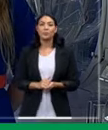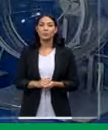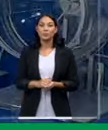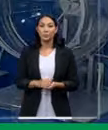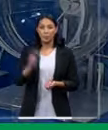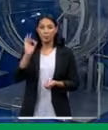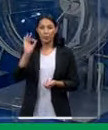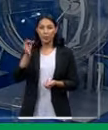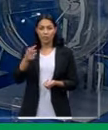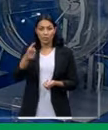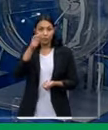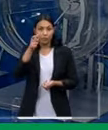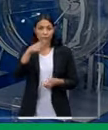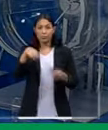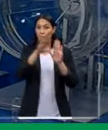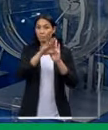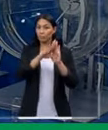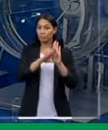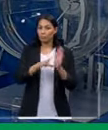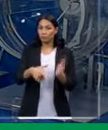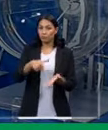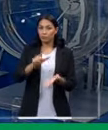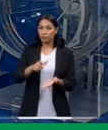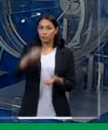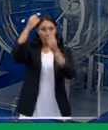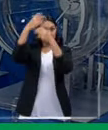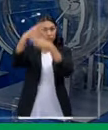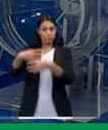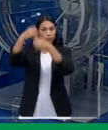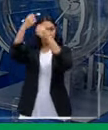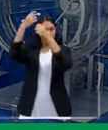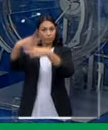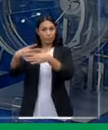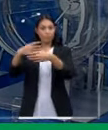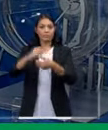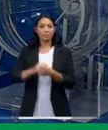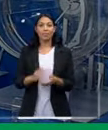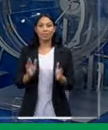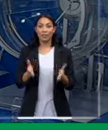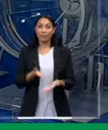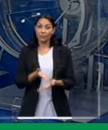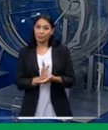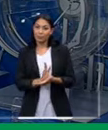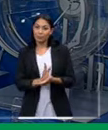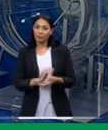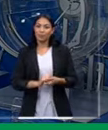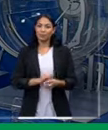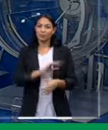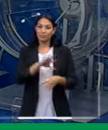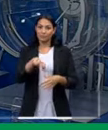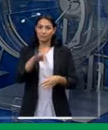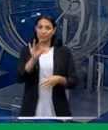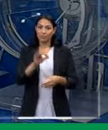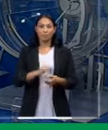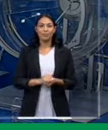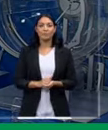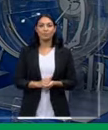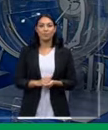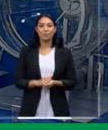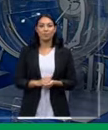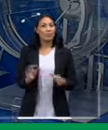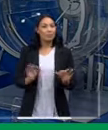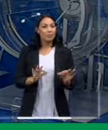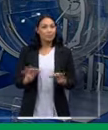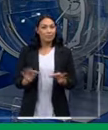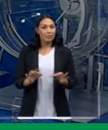já acompanharam de perto todos os procedimentos prévios, carregamento do suporte do nosso globo e agora vão validar também cada passo do nosso sorteio. Então está